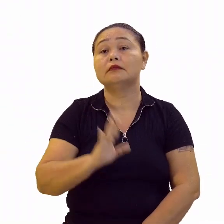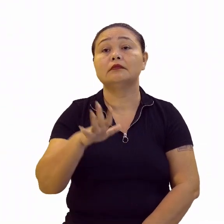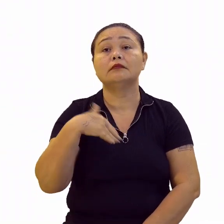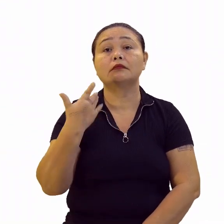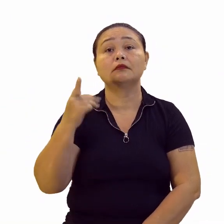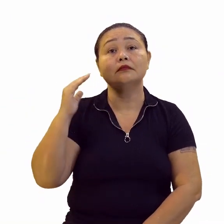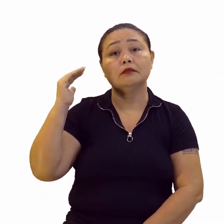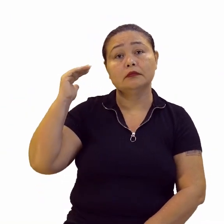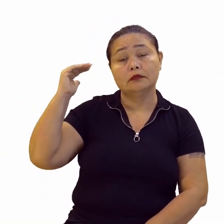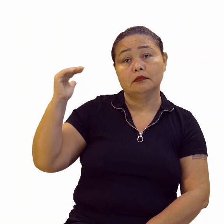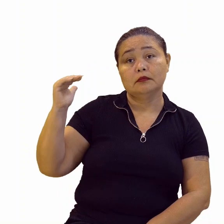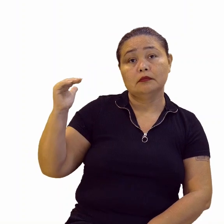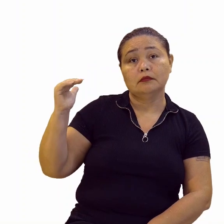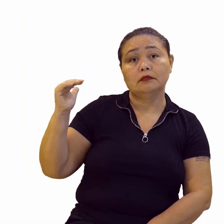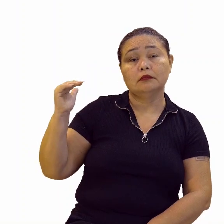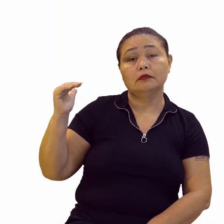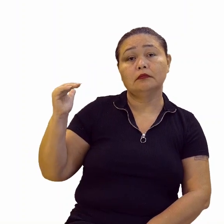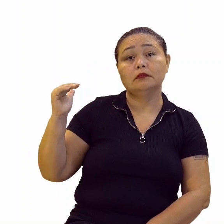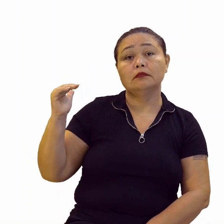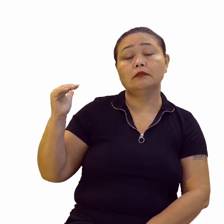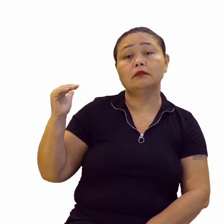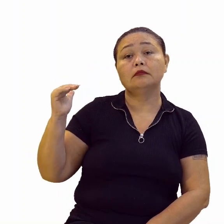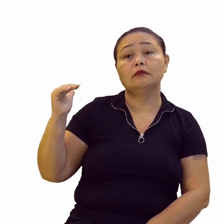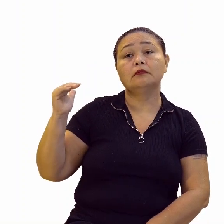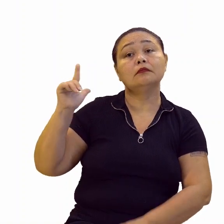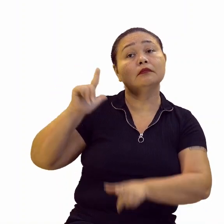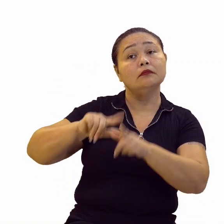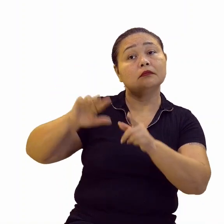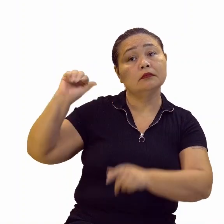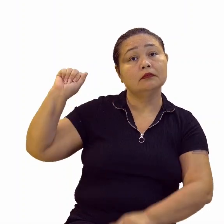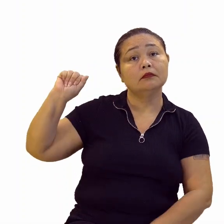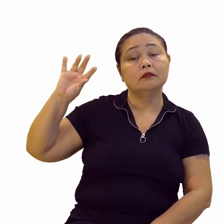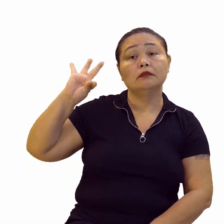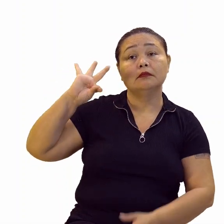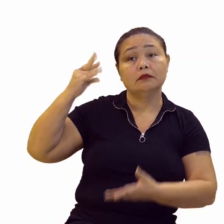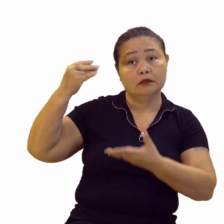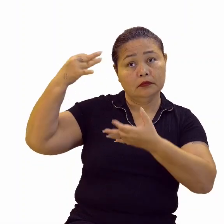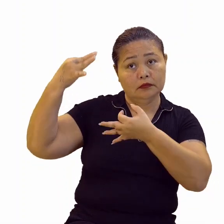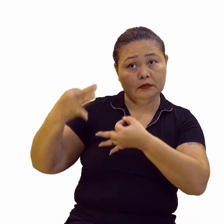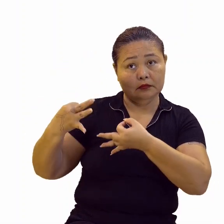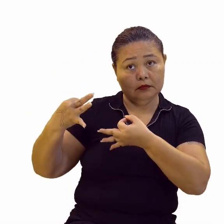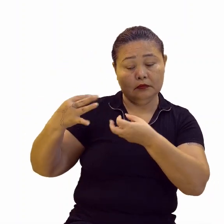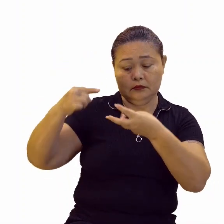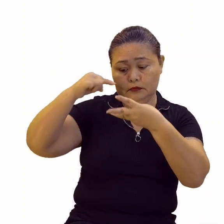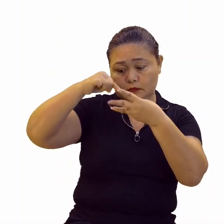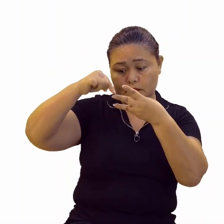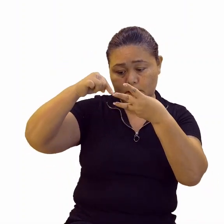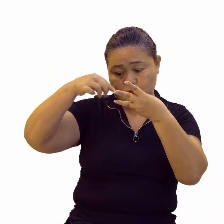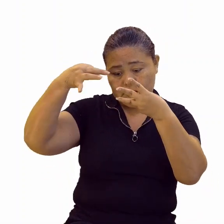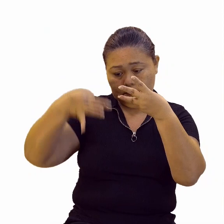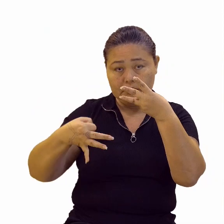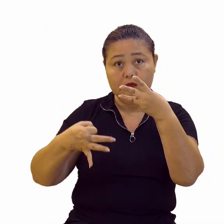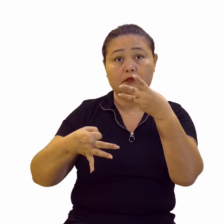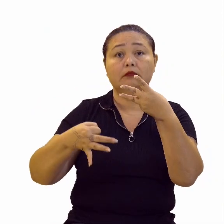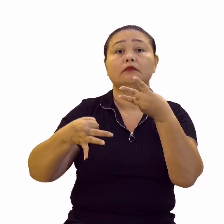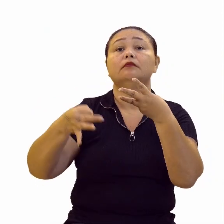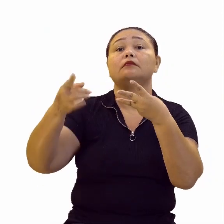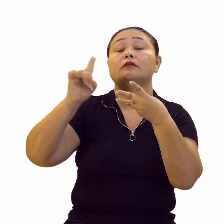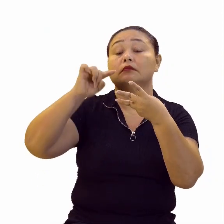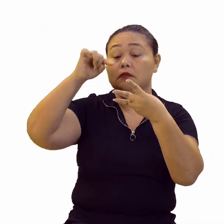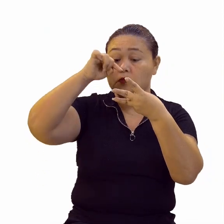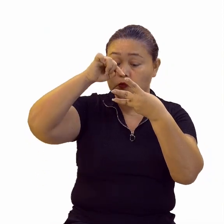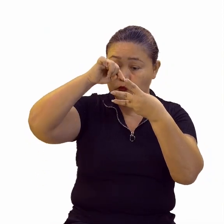aqui algumas opções. Letra A, todas estão corretas. Letra B,